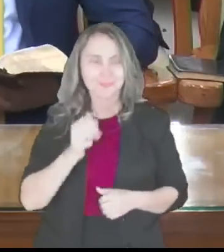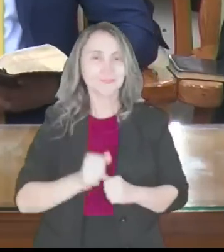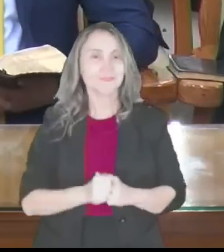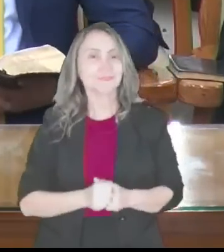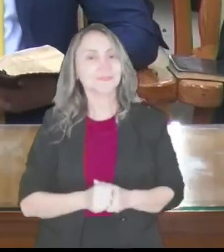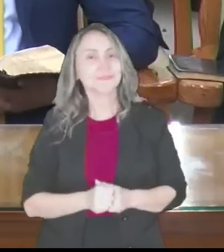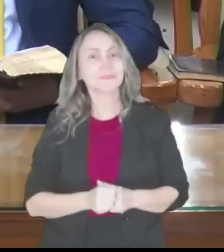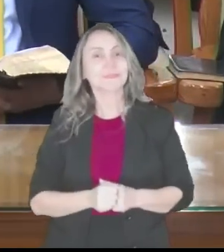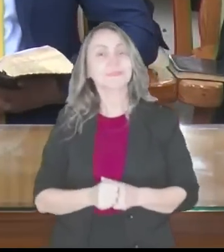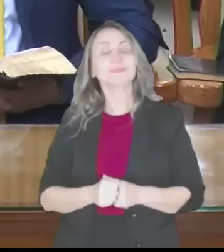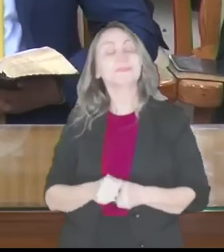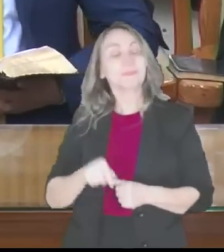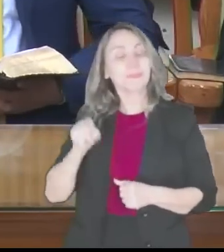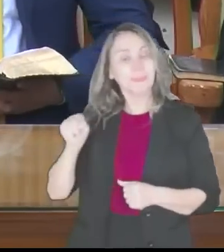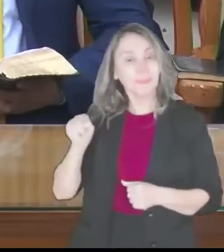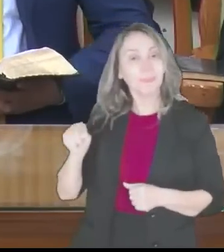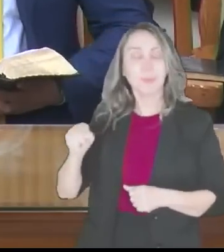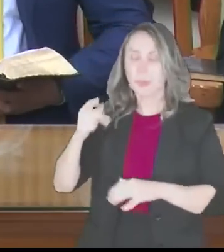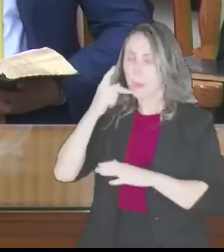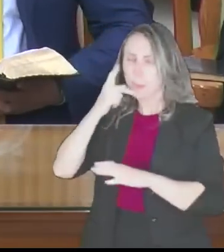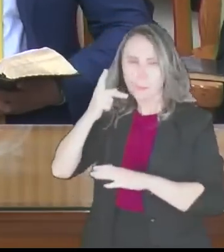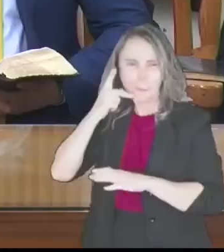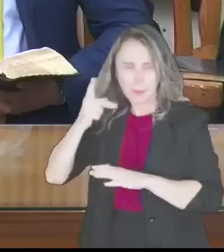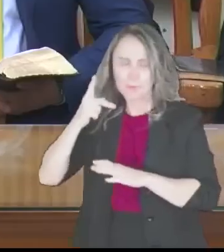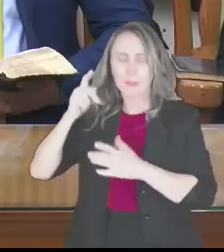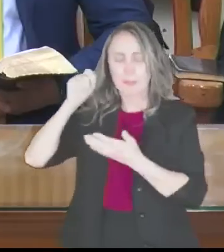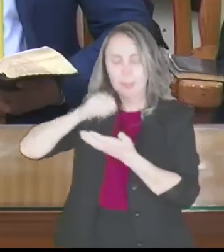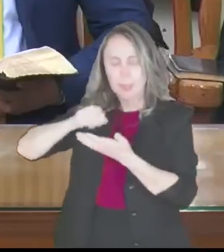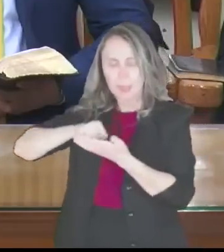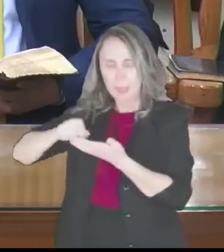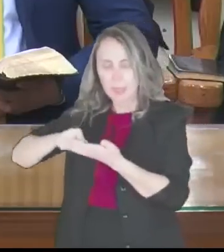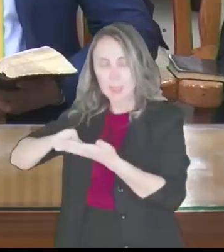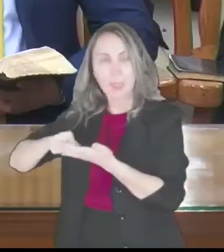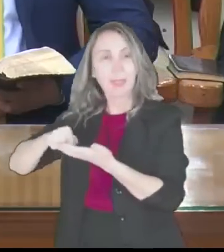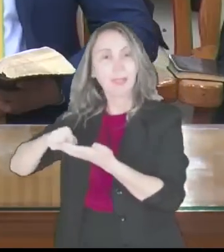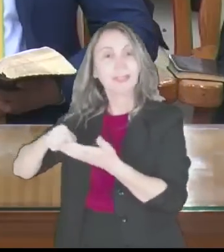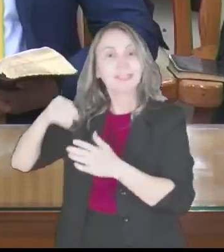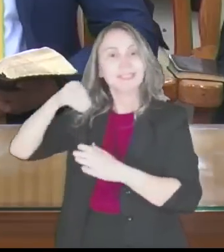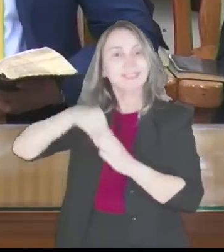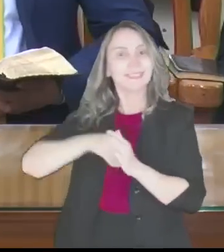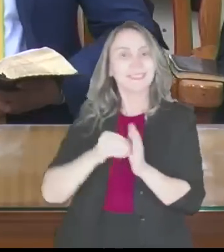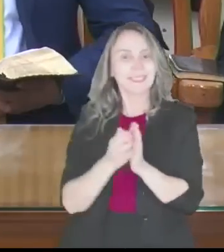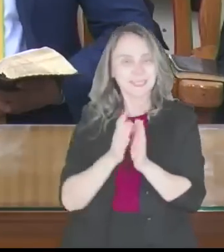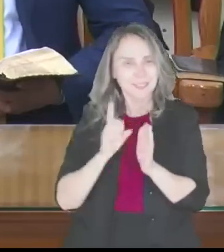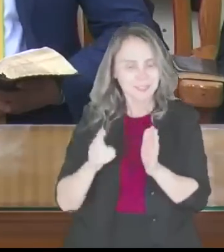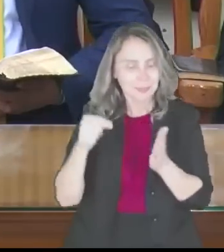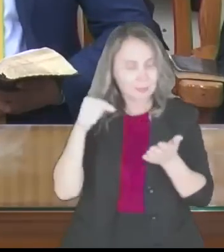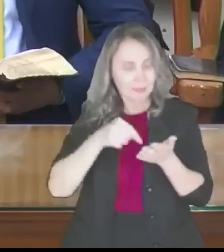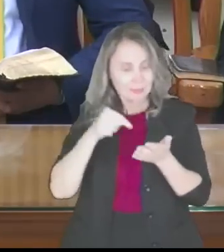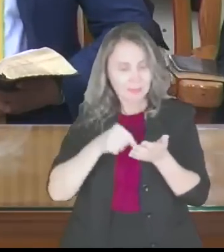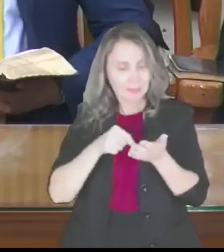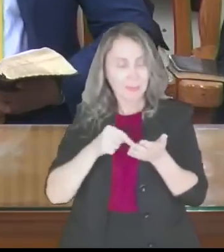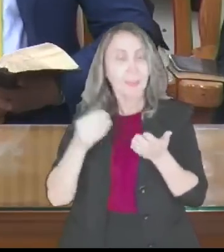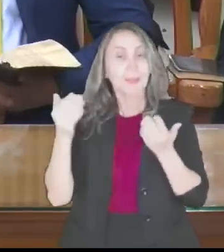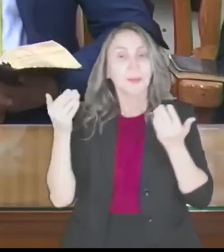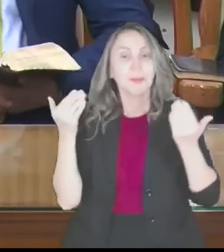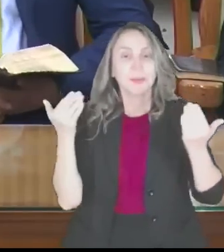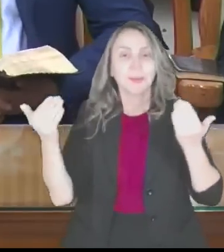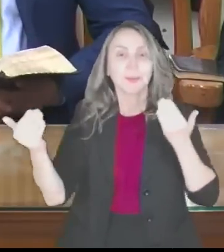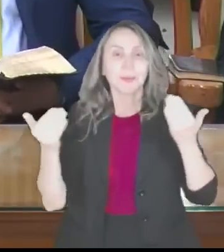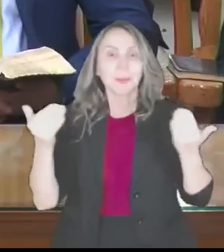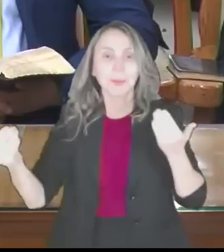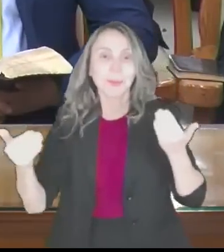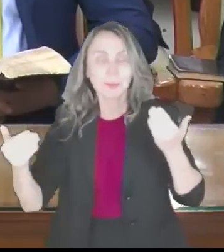é uma candeia que alumia, clareia, em que, meus amados irmãos?